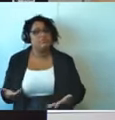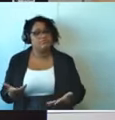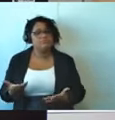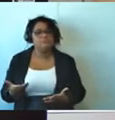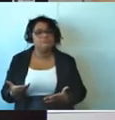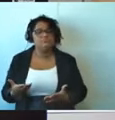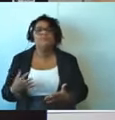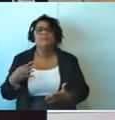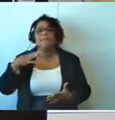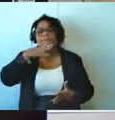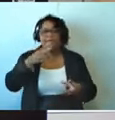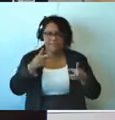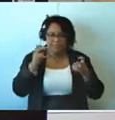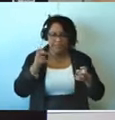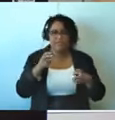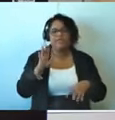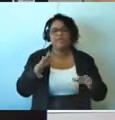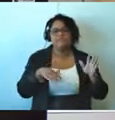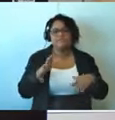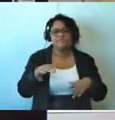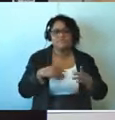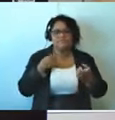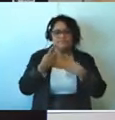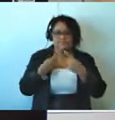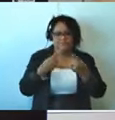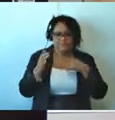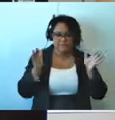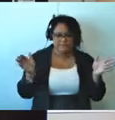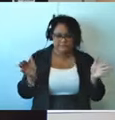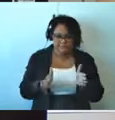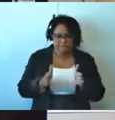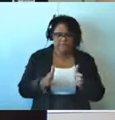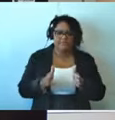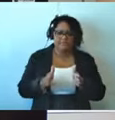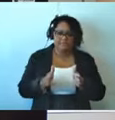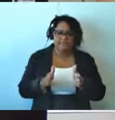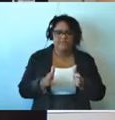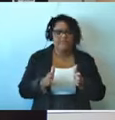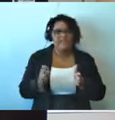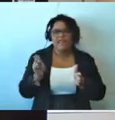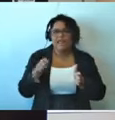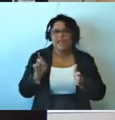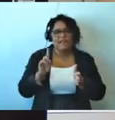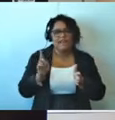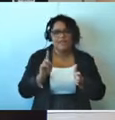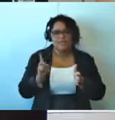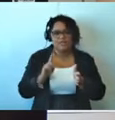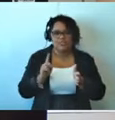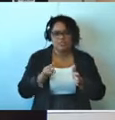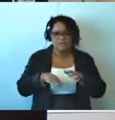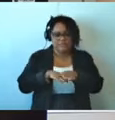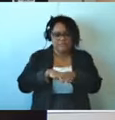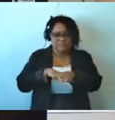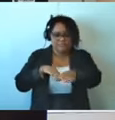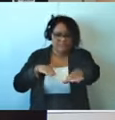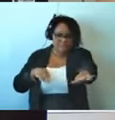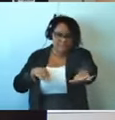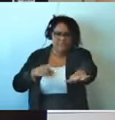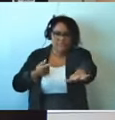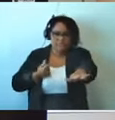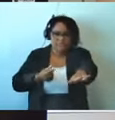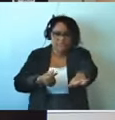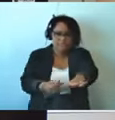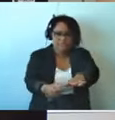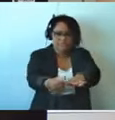tem às vezes caixas estreitas, né, não comportar a motofaixa de forma contínua em todo o segmento, vamos dar o